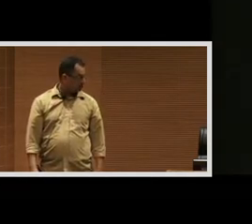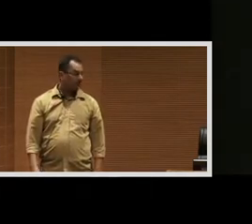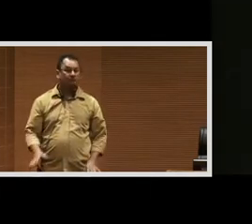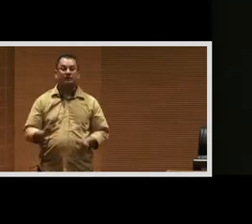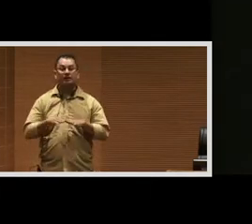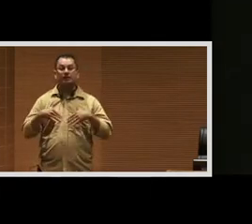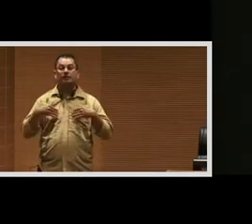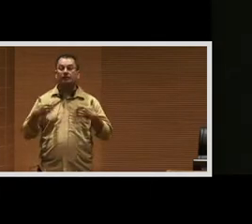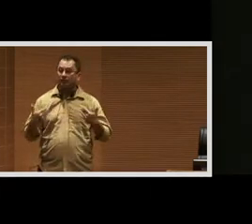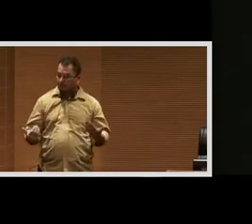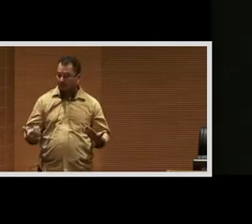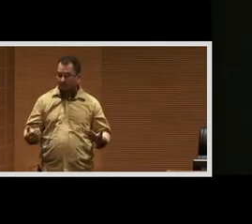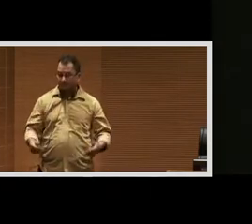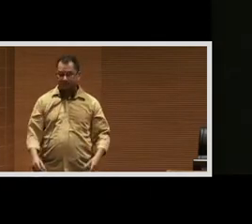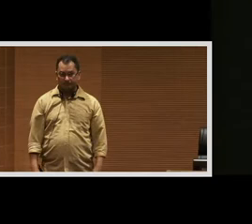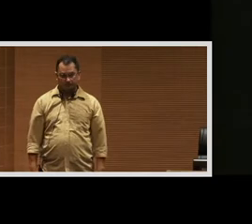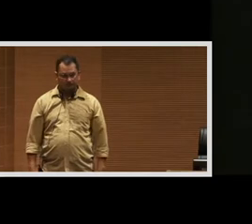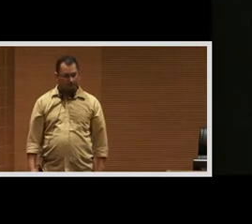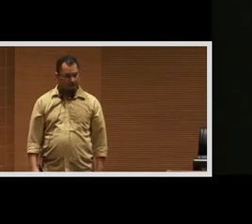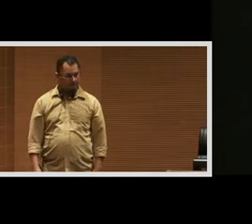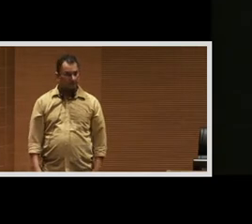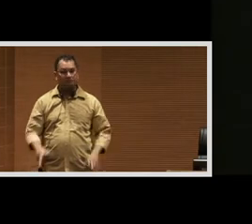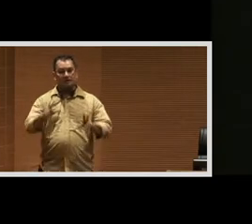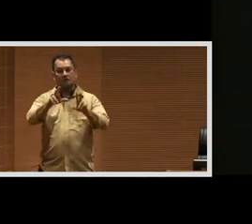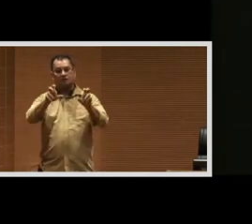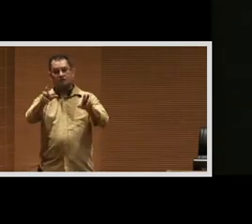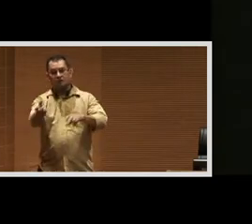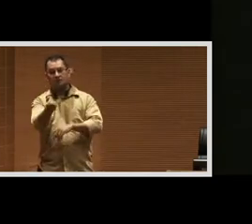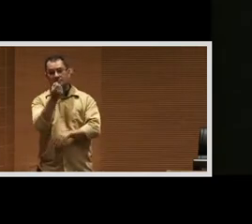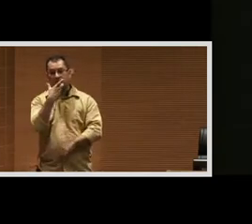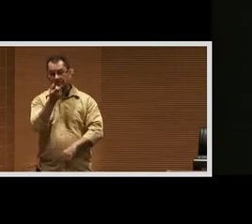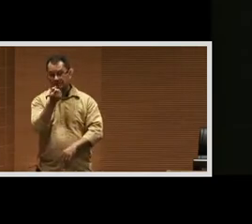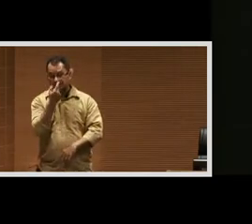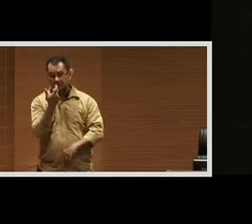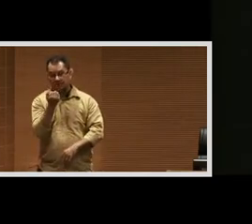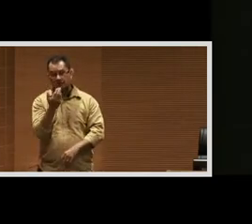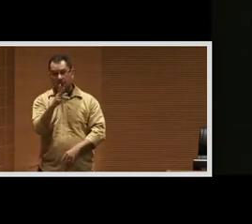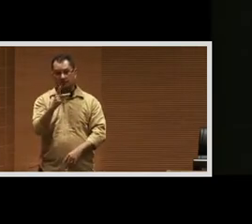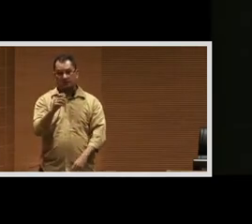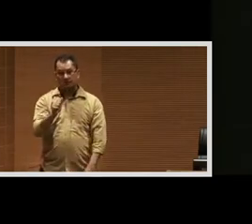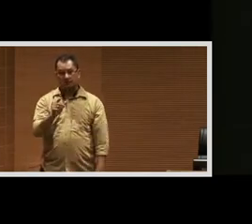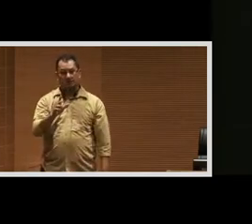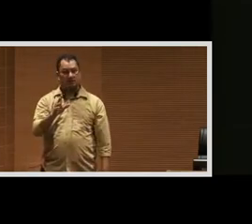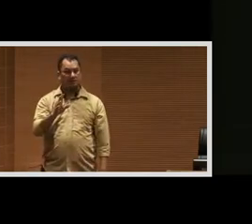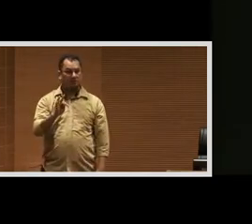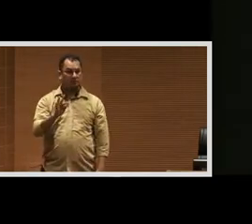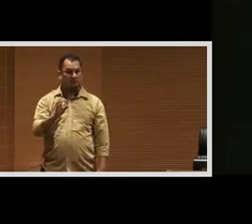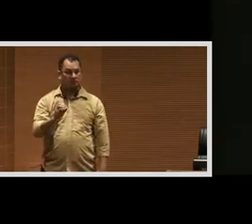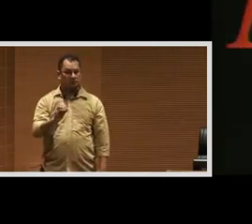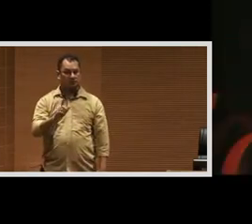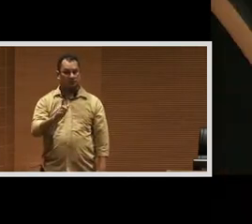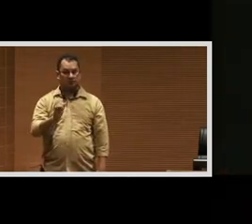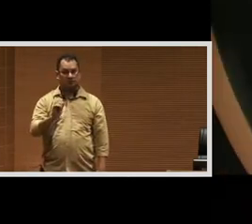Então, falar em medicalizar ou patologizar,